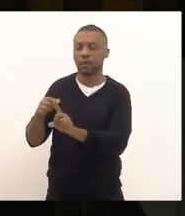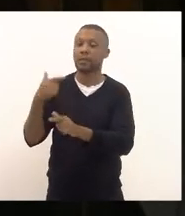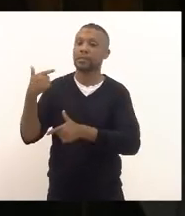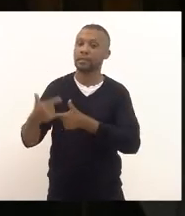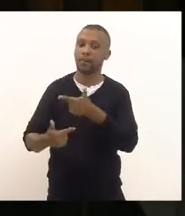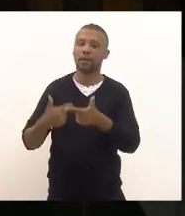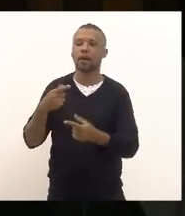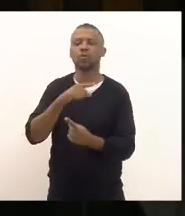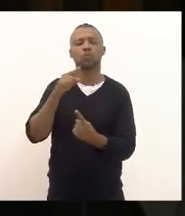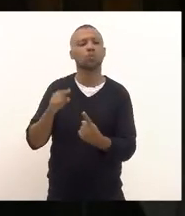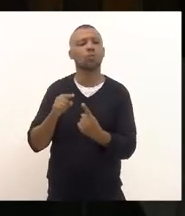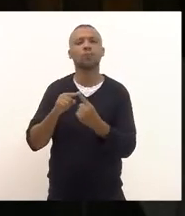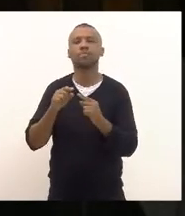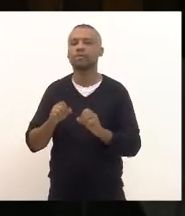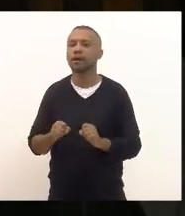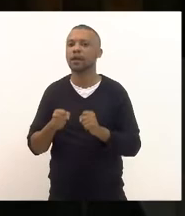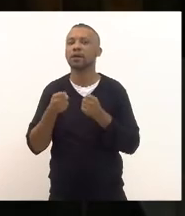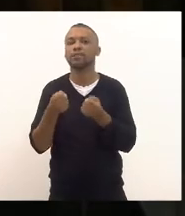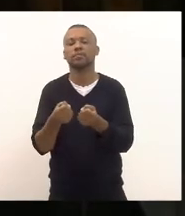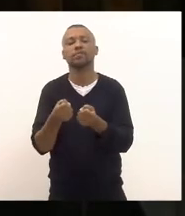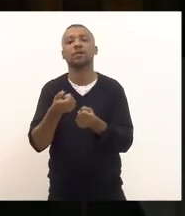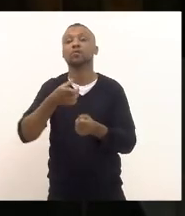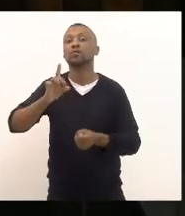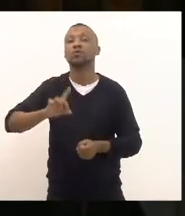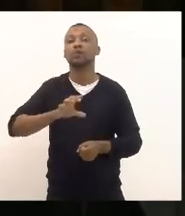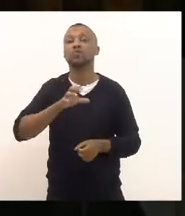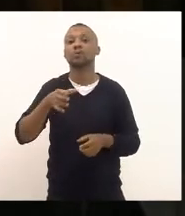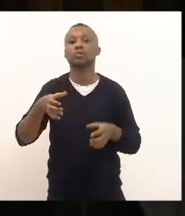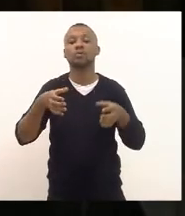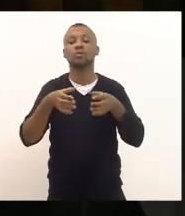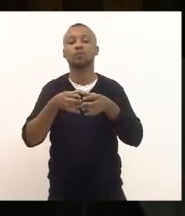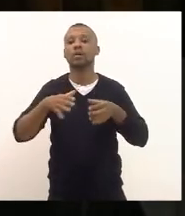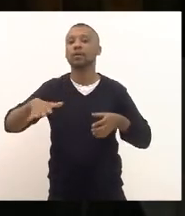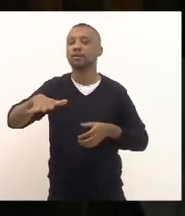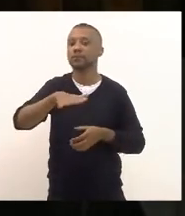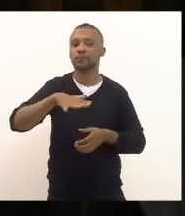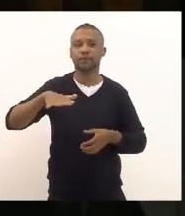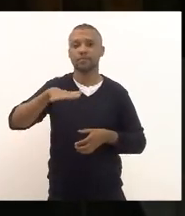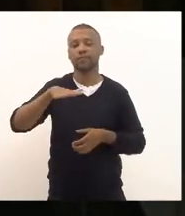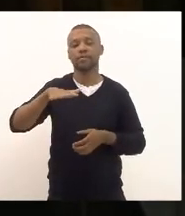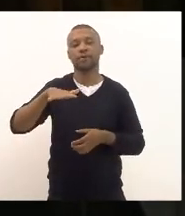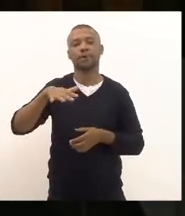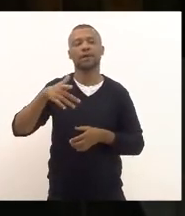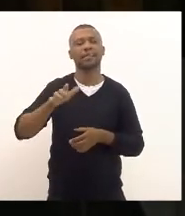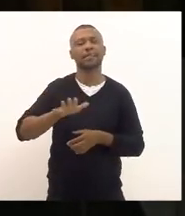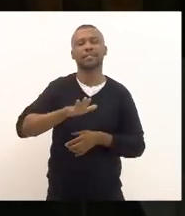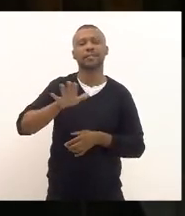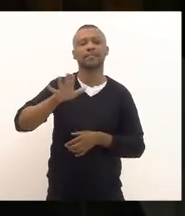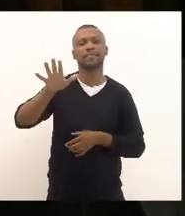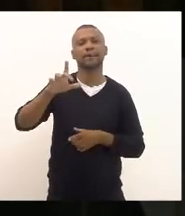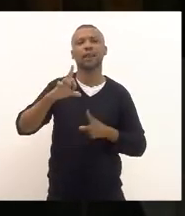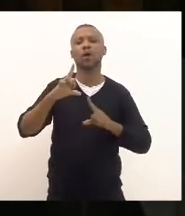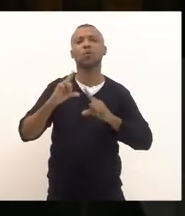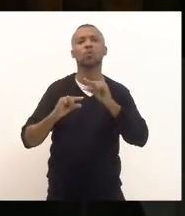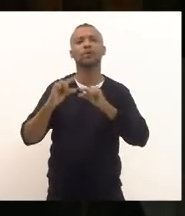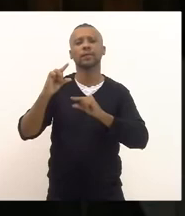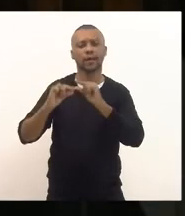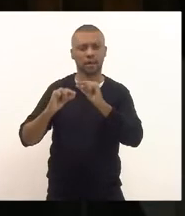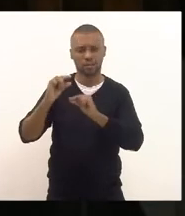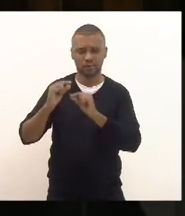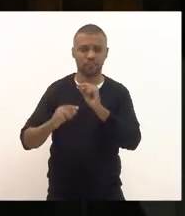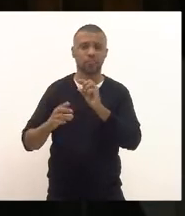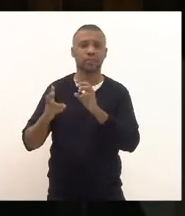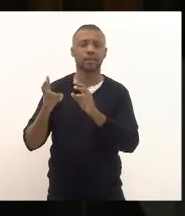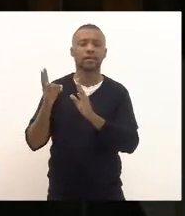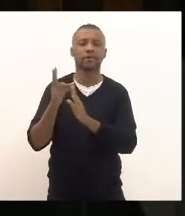trabalhado pela garantia dos direitos coletivos na Vila Cruzeiro onde acabou